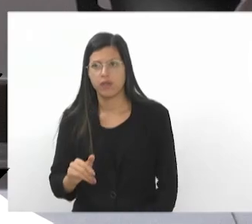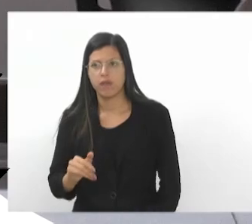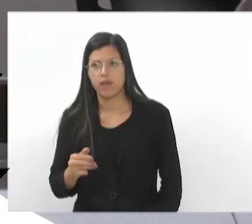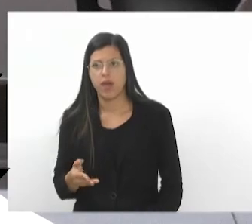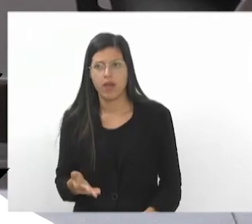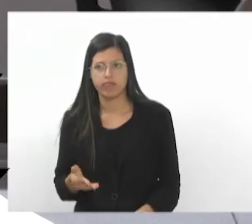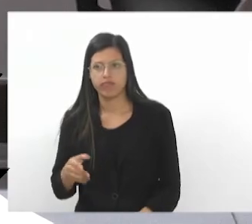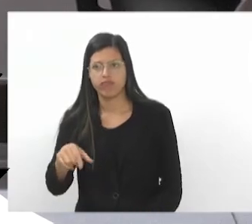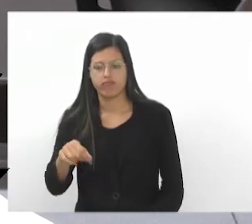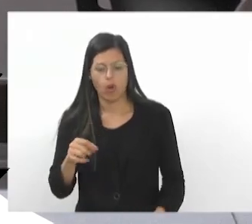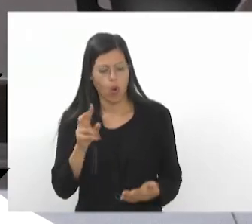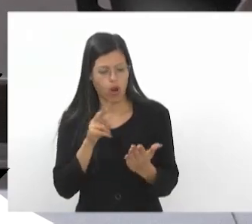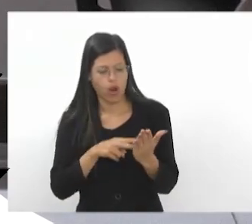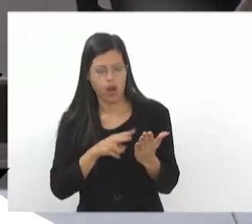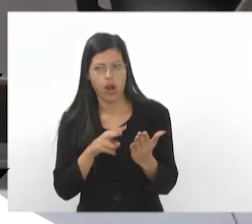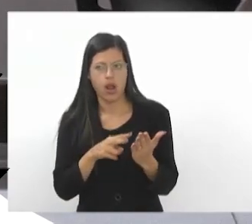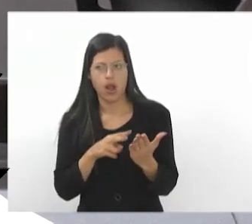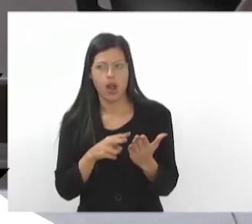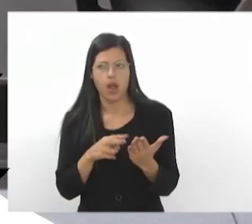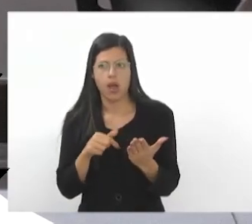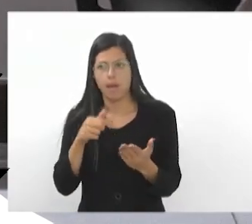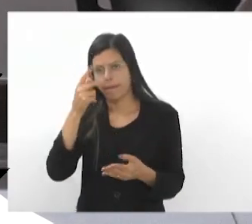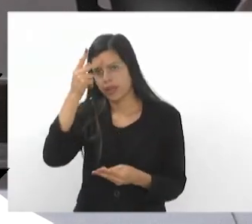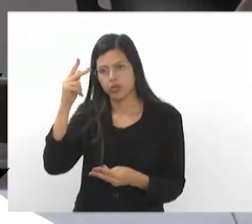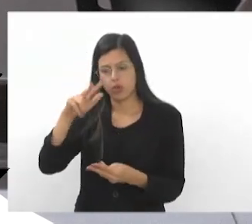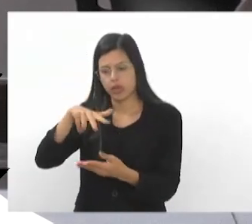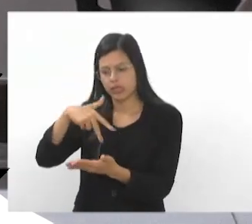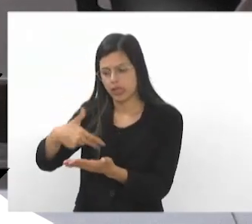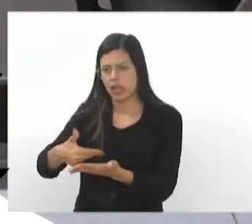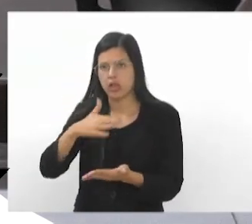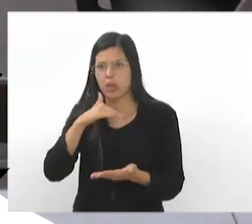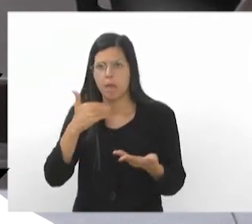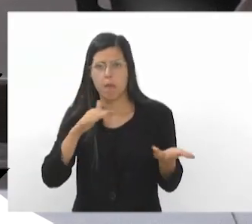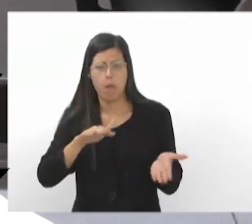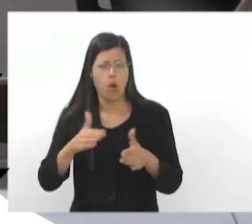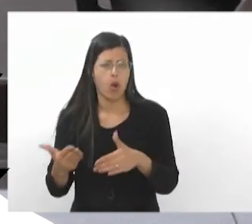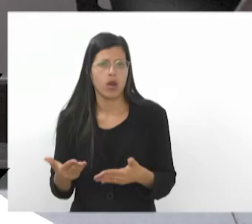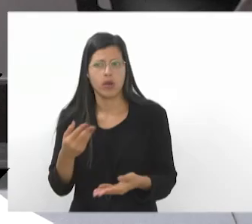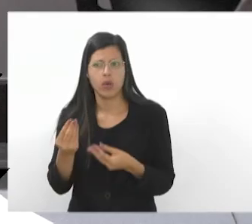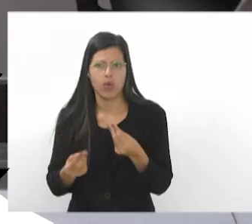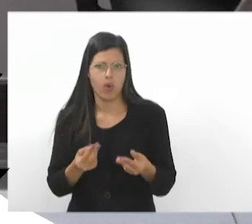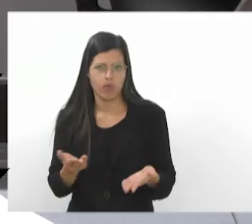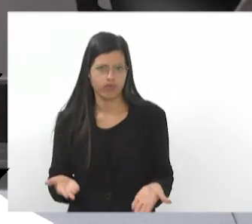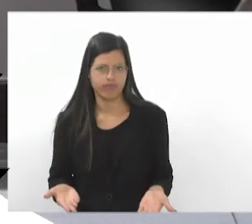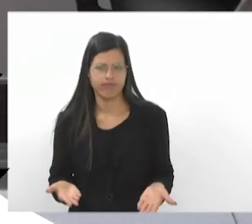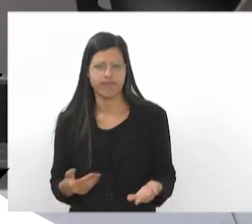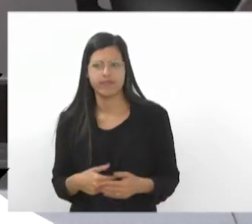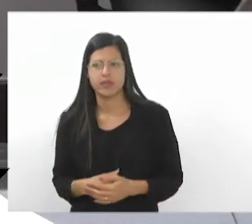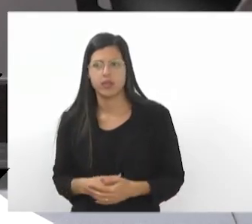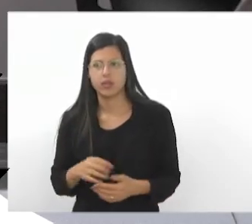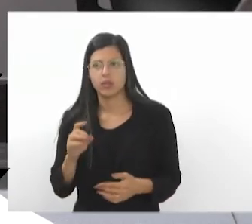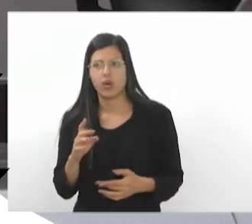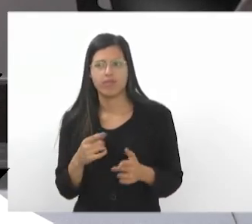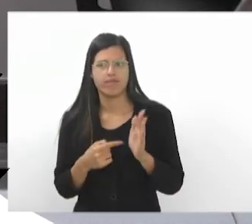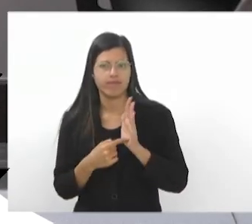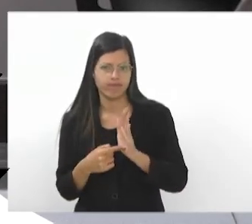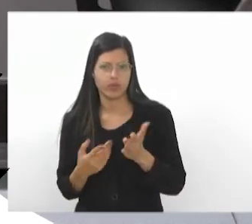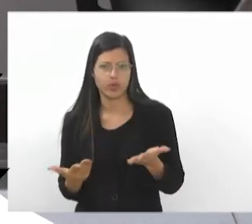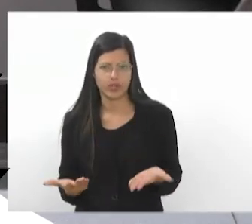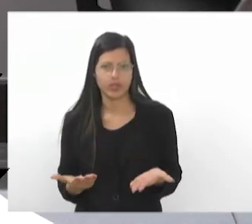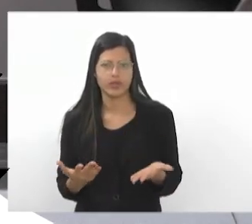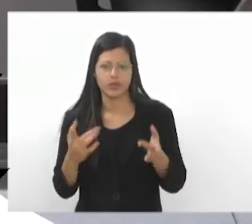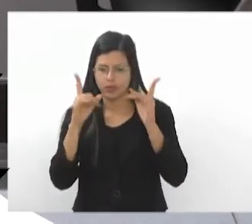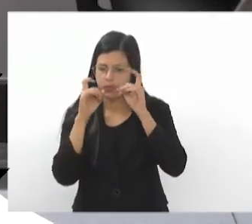o cidadão está internado, morre. Né? Perfeito. Como é que fica? Mas só mostrando a contradição. Perfeito.